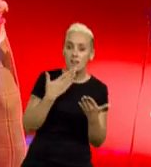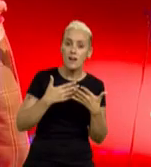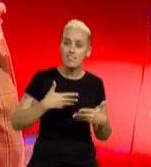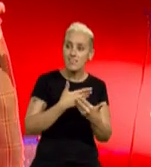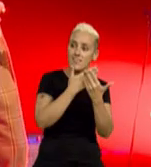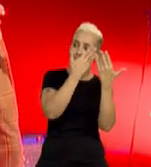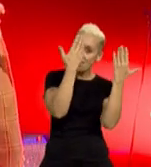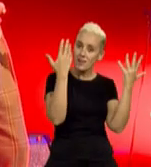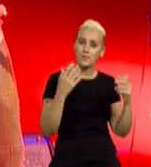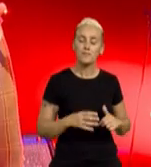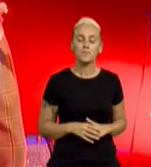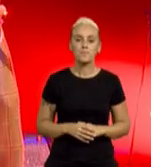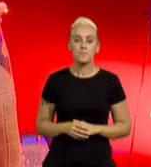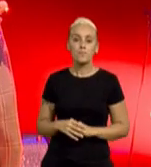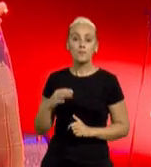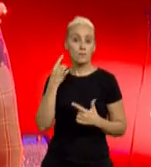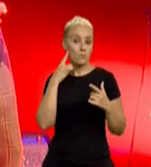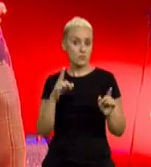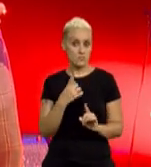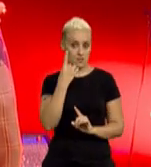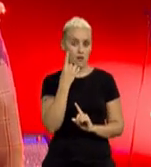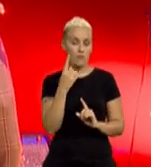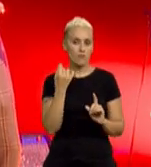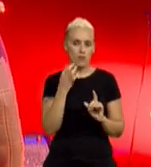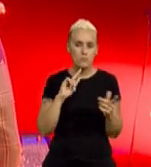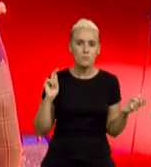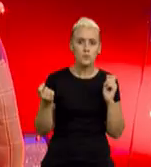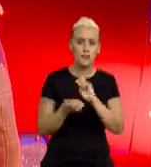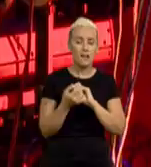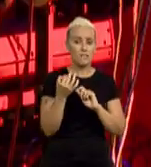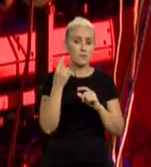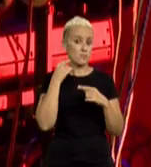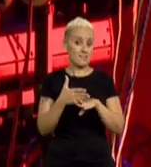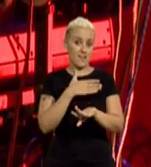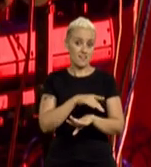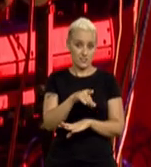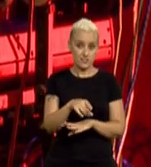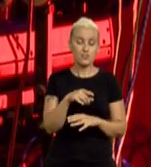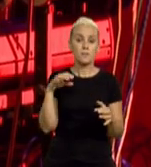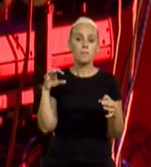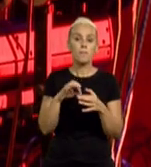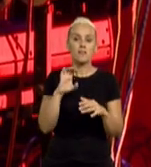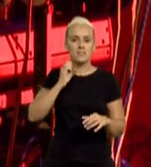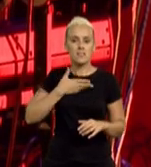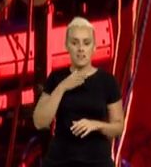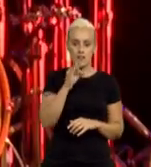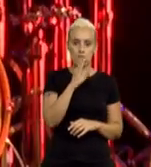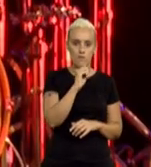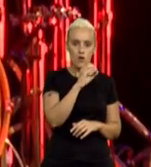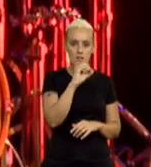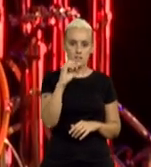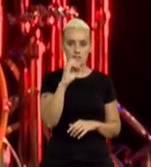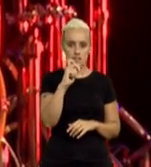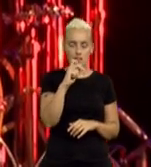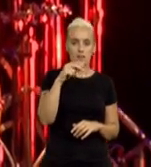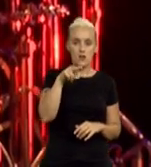nós reformulámos e que ficou com radicalmente diferente do original foi o Perfume of the Stars, que por acaso não era do Fossa Nova, mas sim do segundo álbum, do